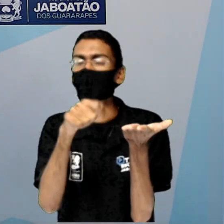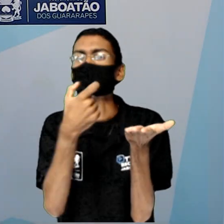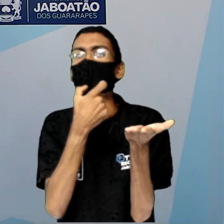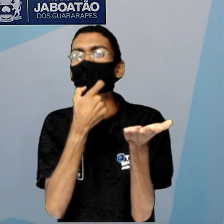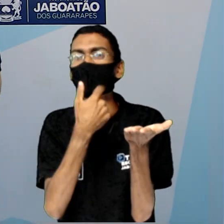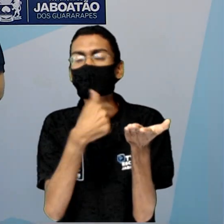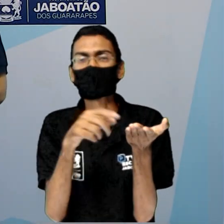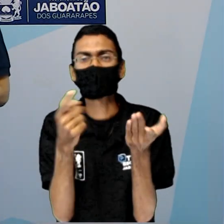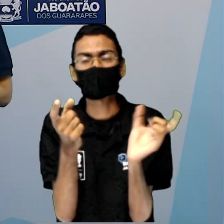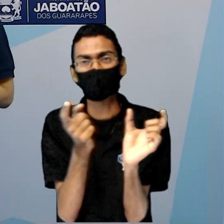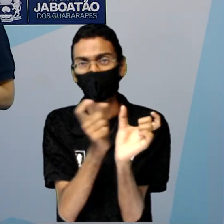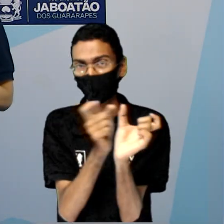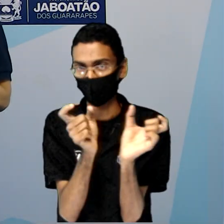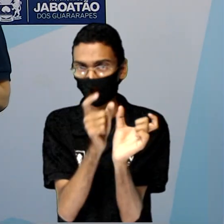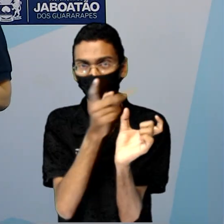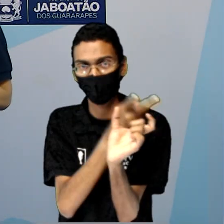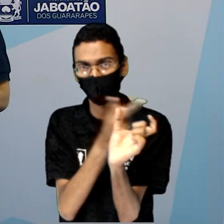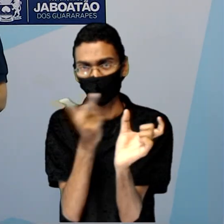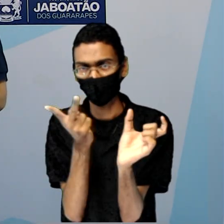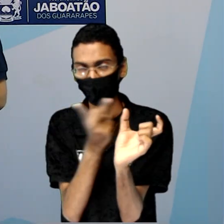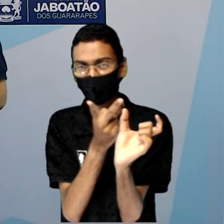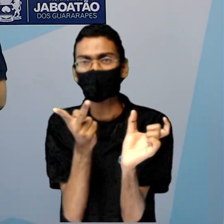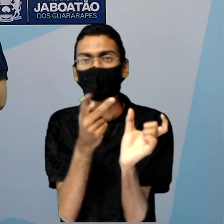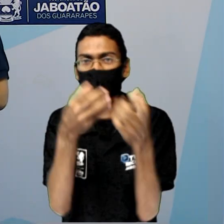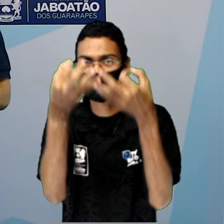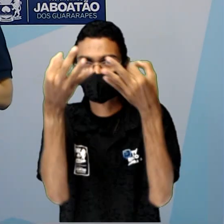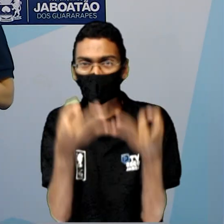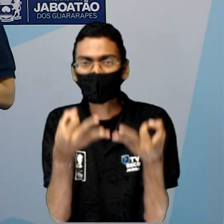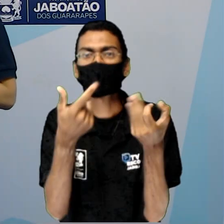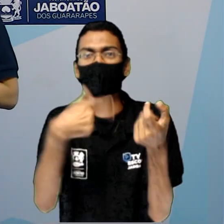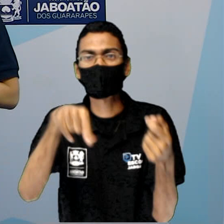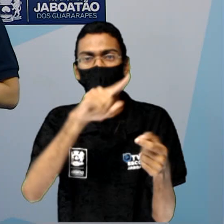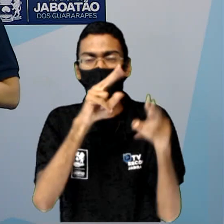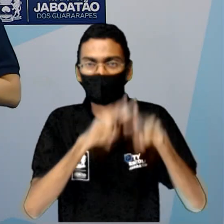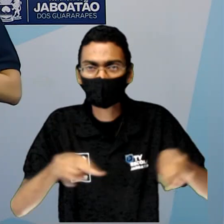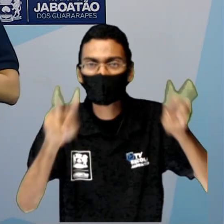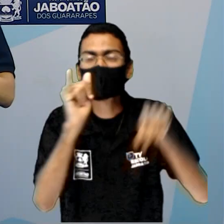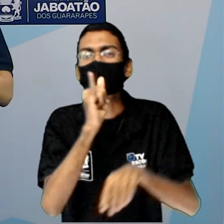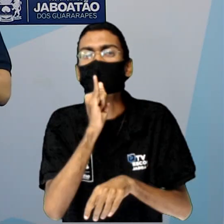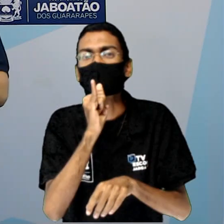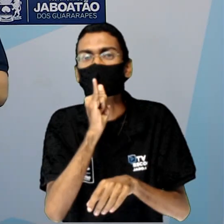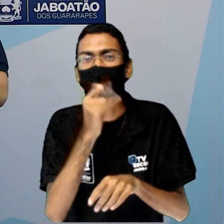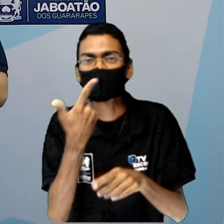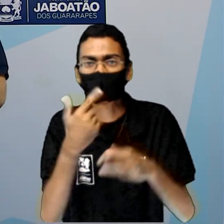estão corretas, certo? Agora, vamos ver alguns exemplos para vocês verem